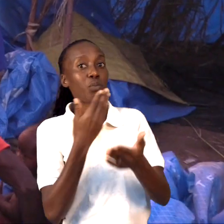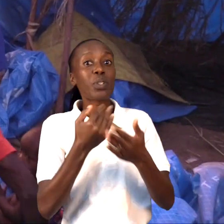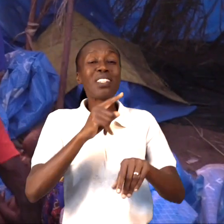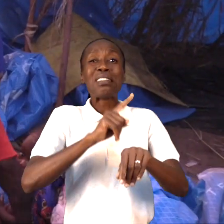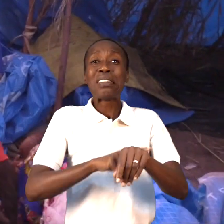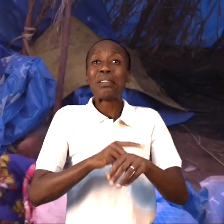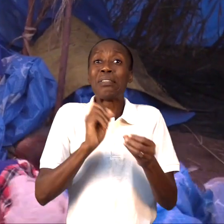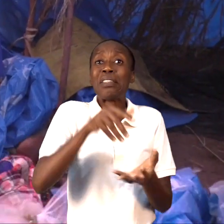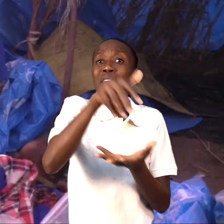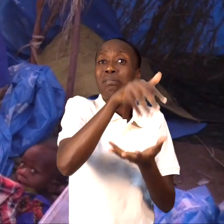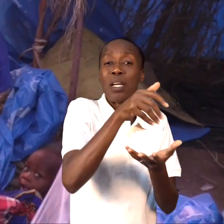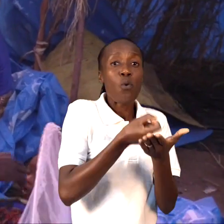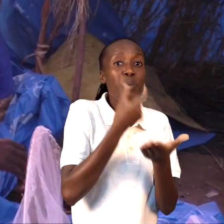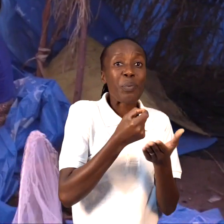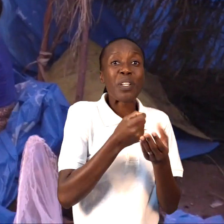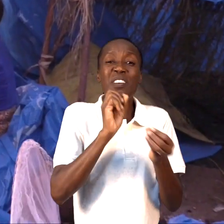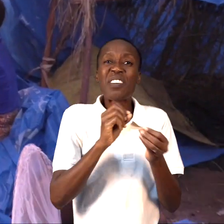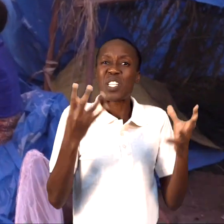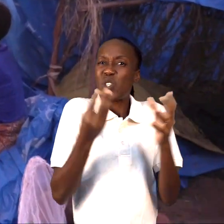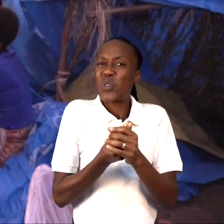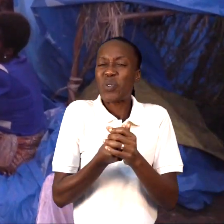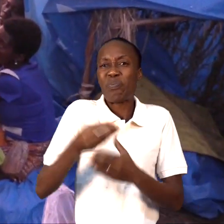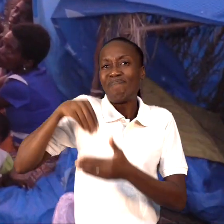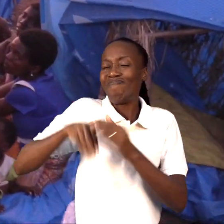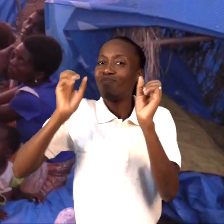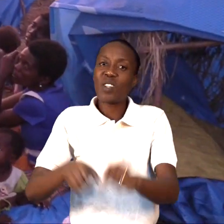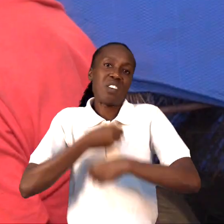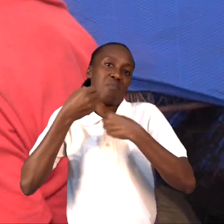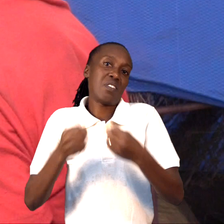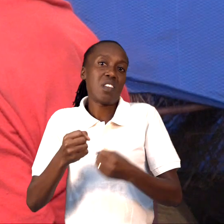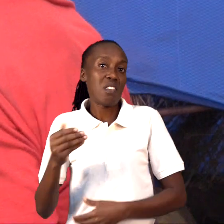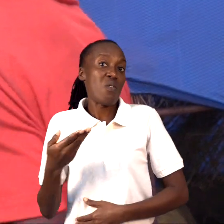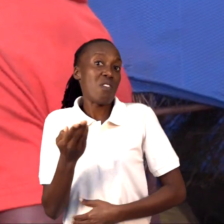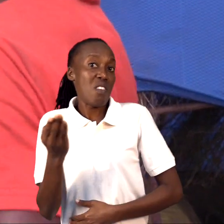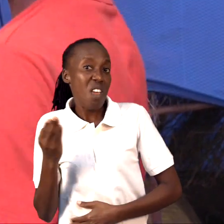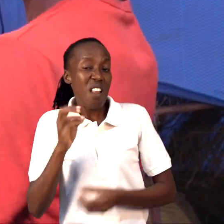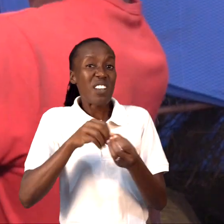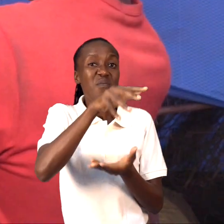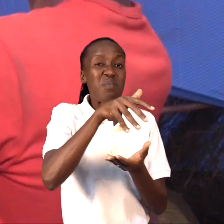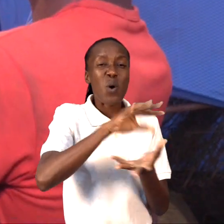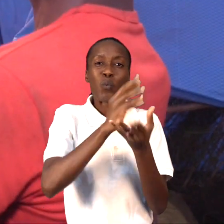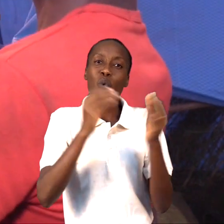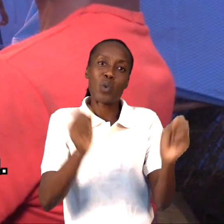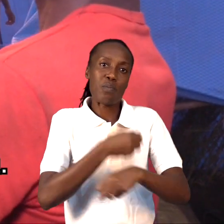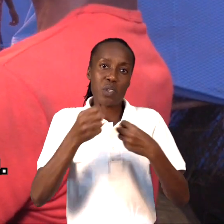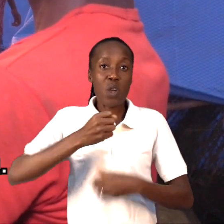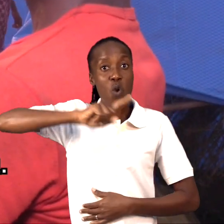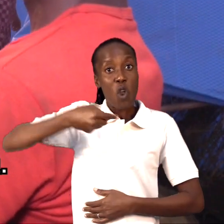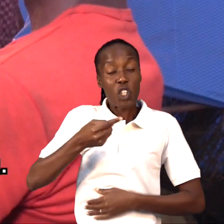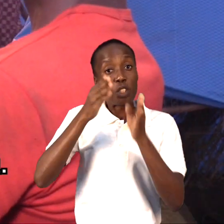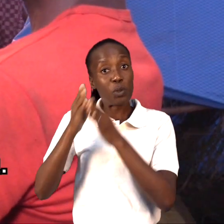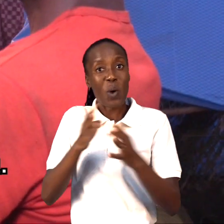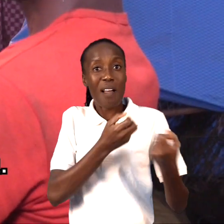casa, porque naquele momento não era possível recolher os medicamentos. Então, não conseguiu recolher tudo. Os